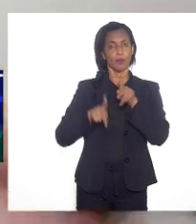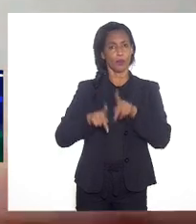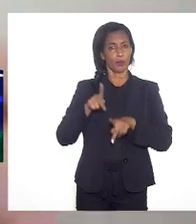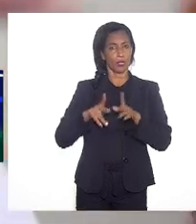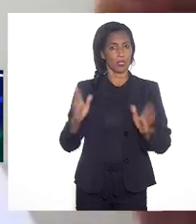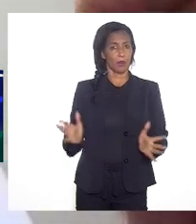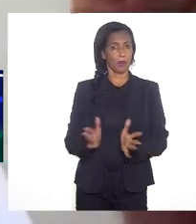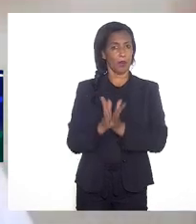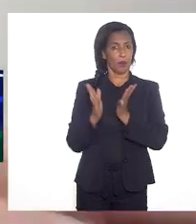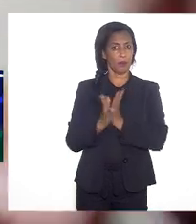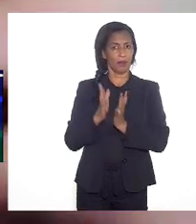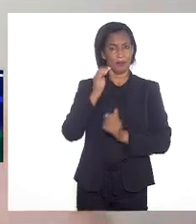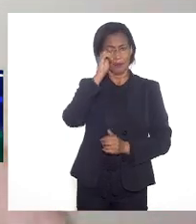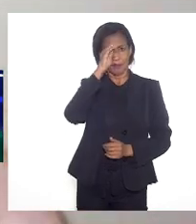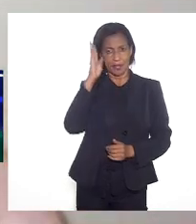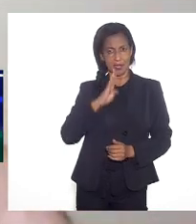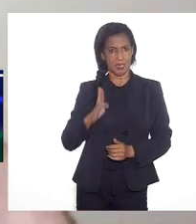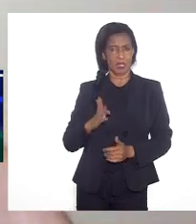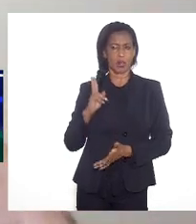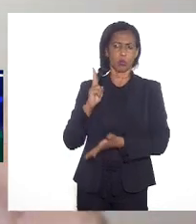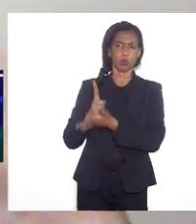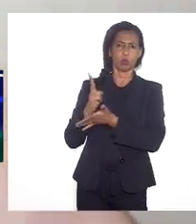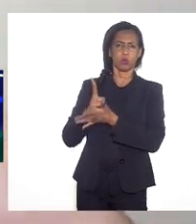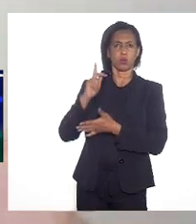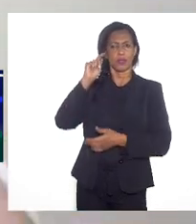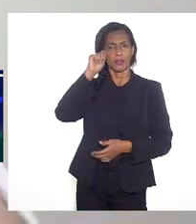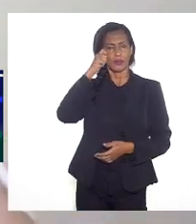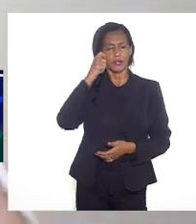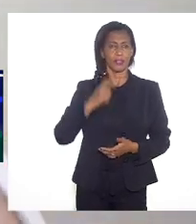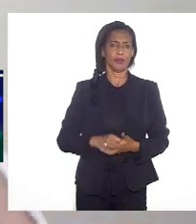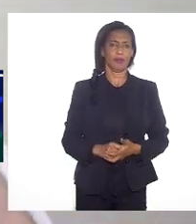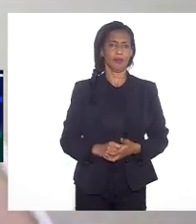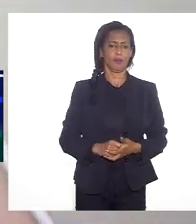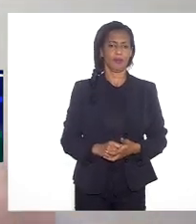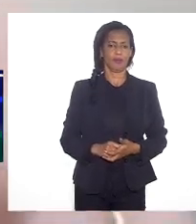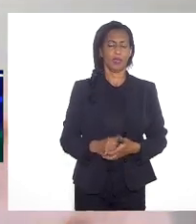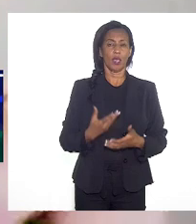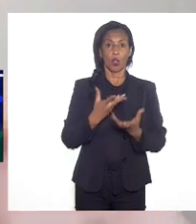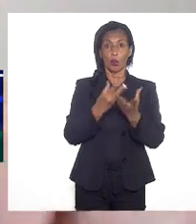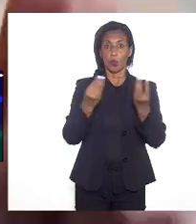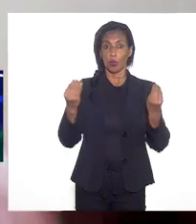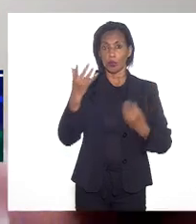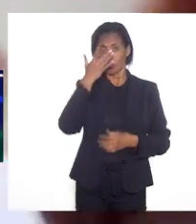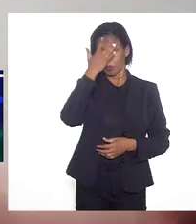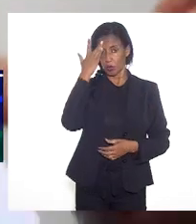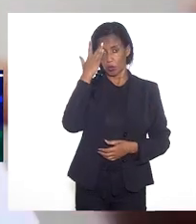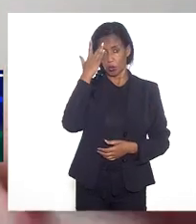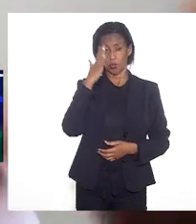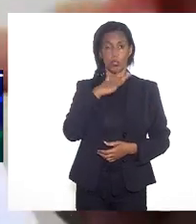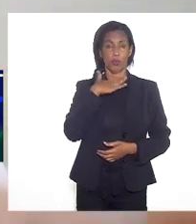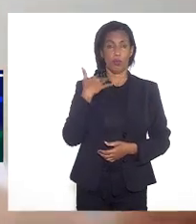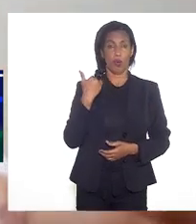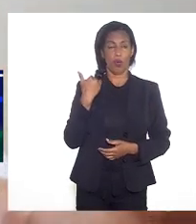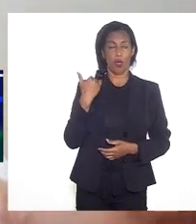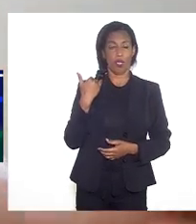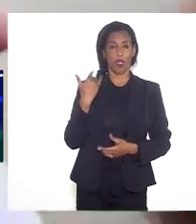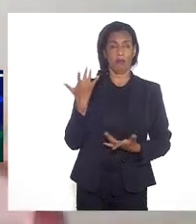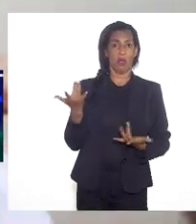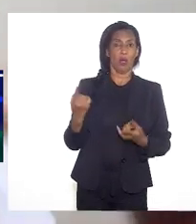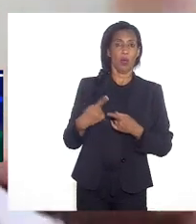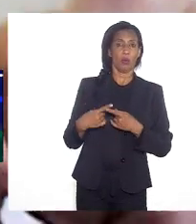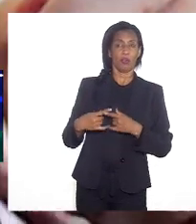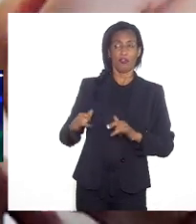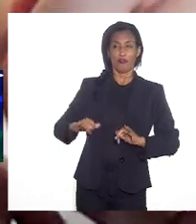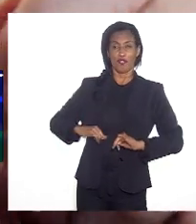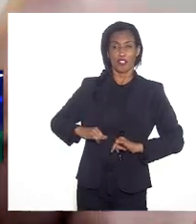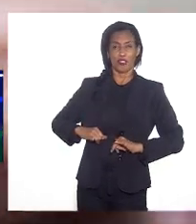pobre brasileira continua sendo negra. A maior parte das pessoas que morrem vítimas da violência nesse país é